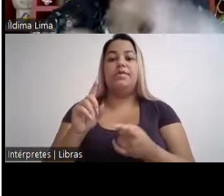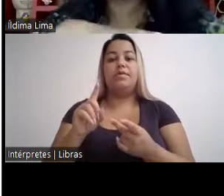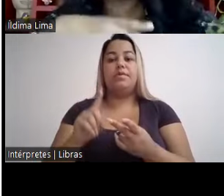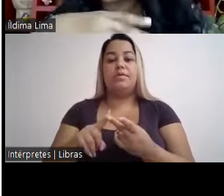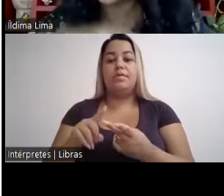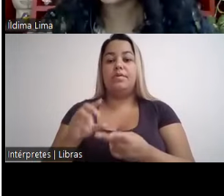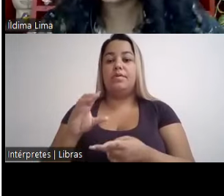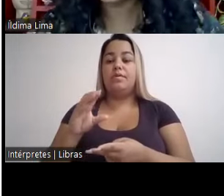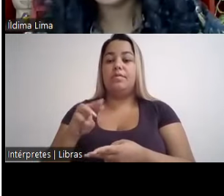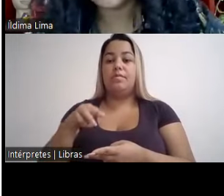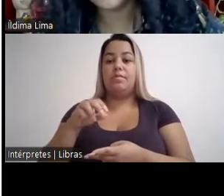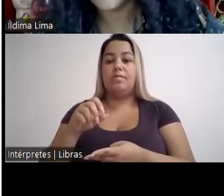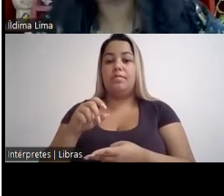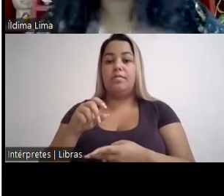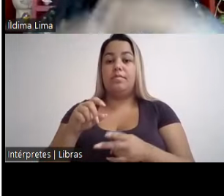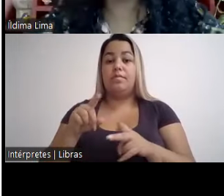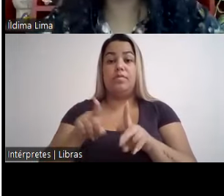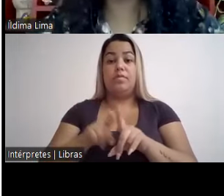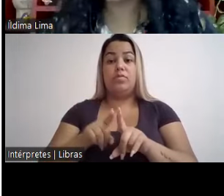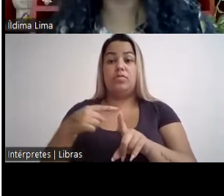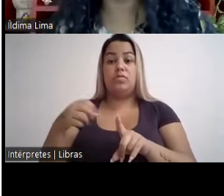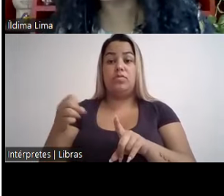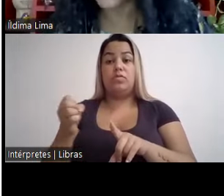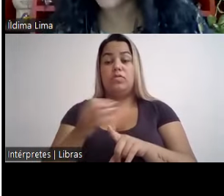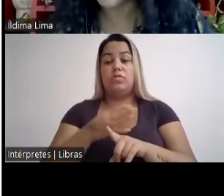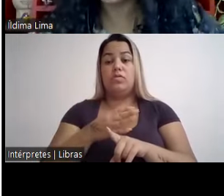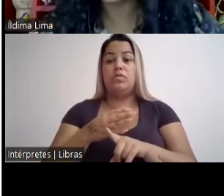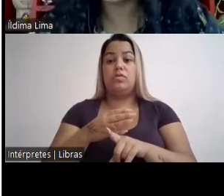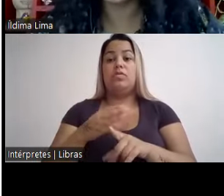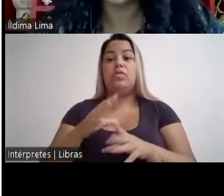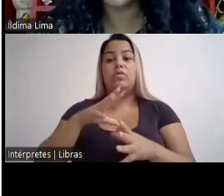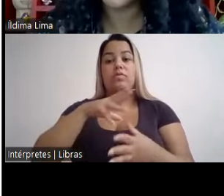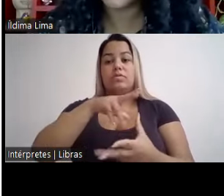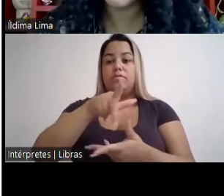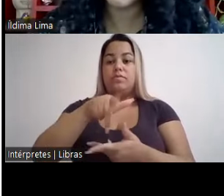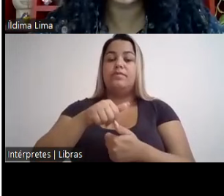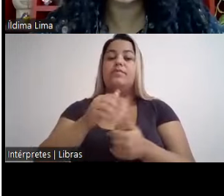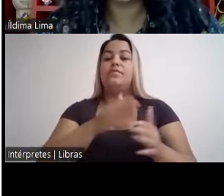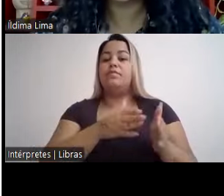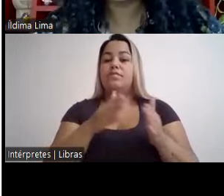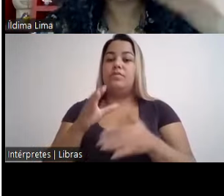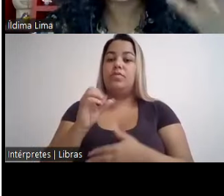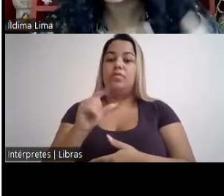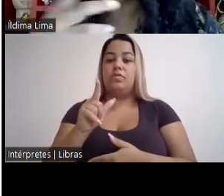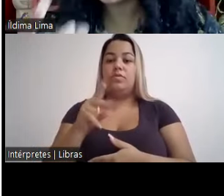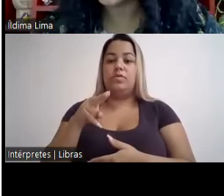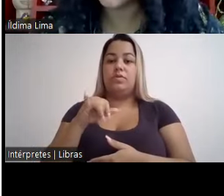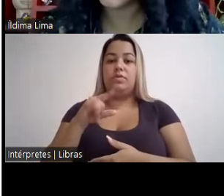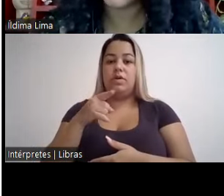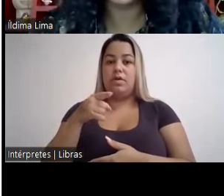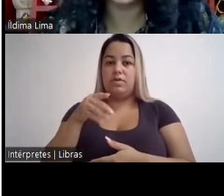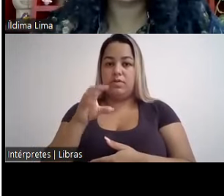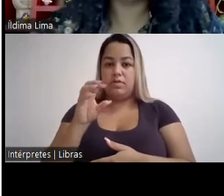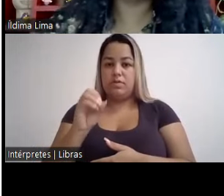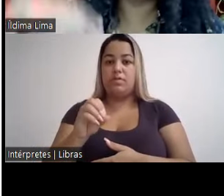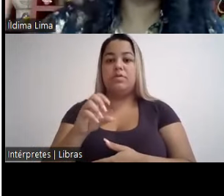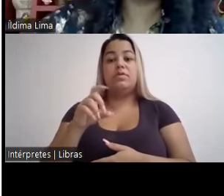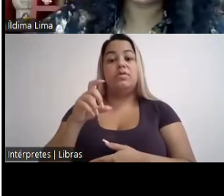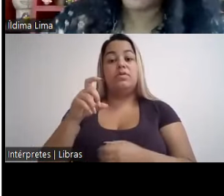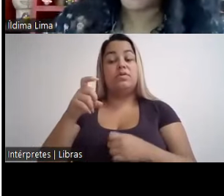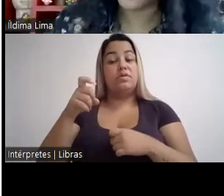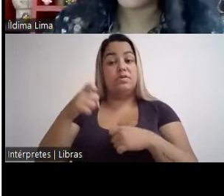nas expedições dos novos mundos, né, no processo da colonização, erotizado, sexualizado, quando a gente